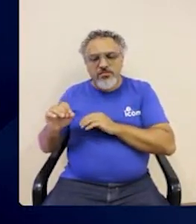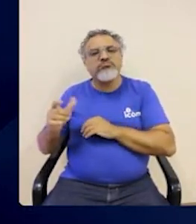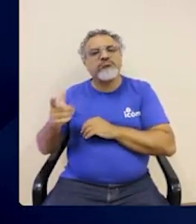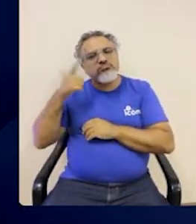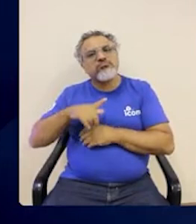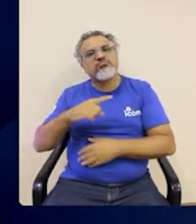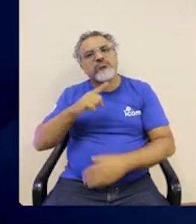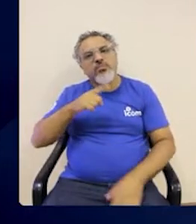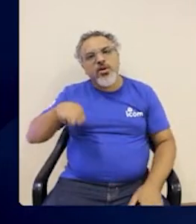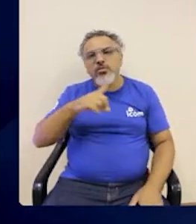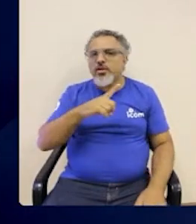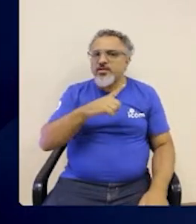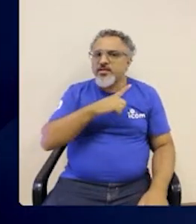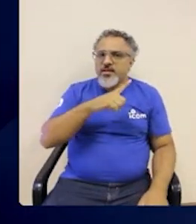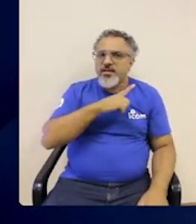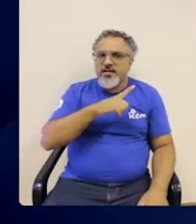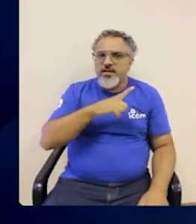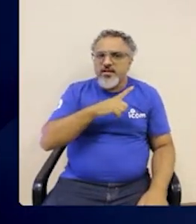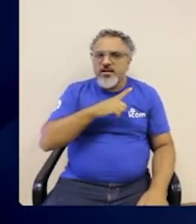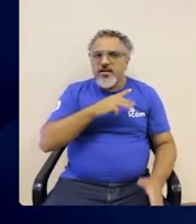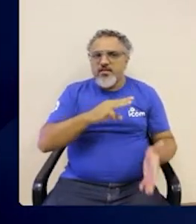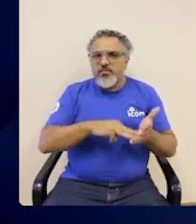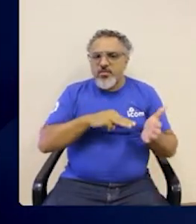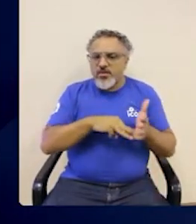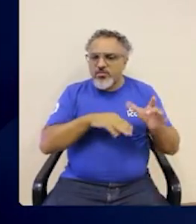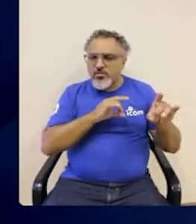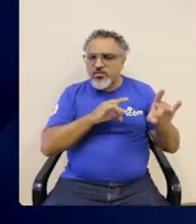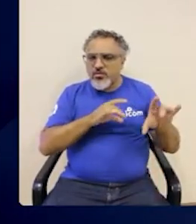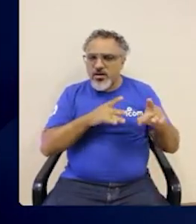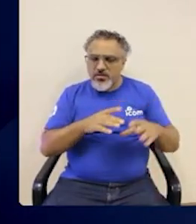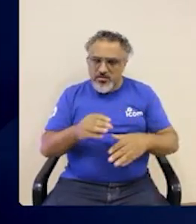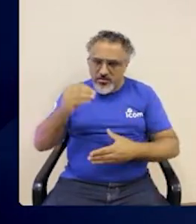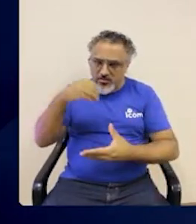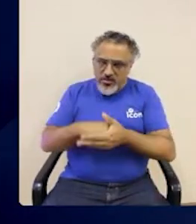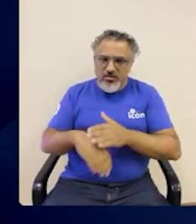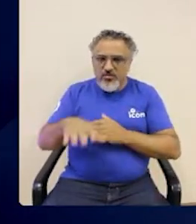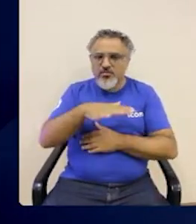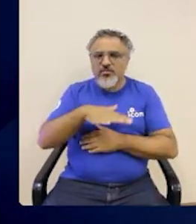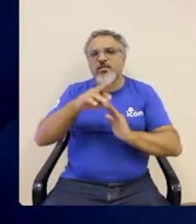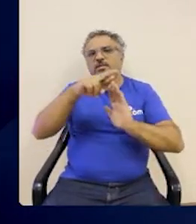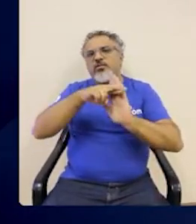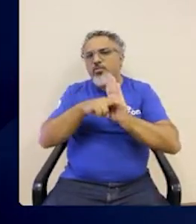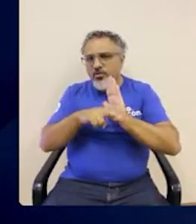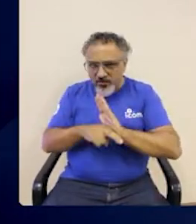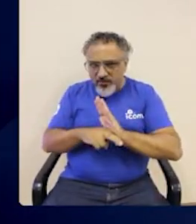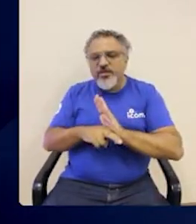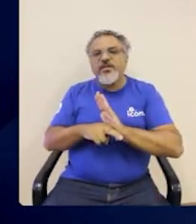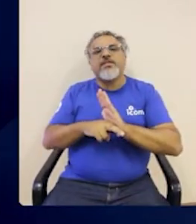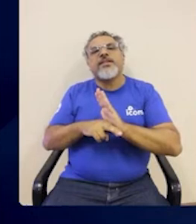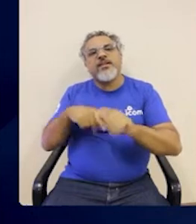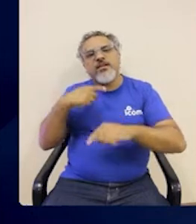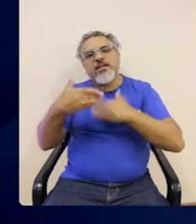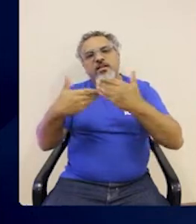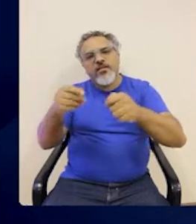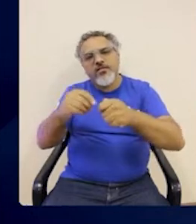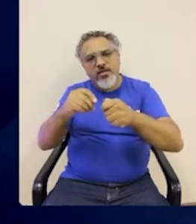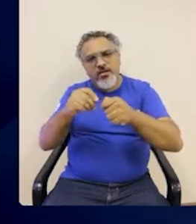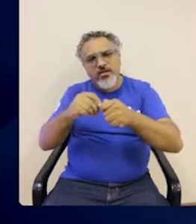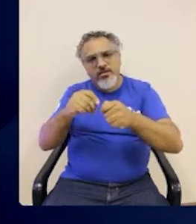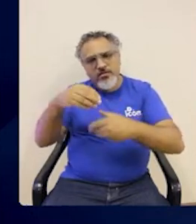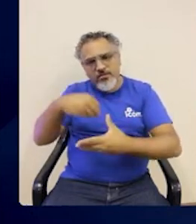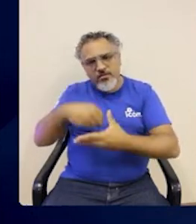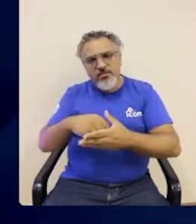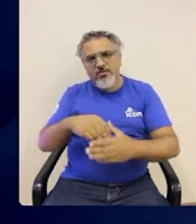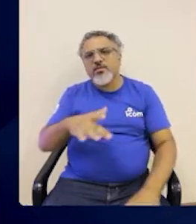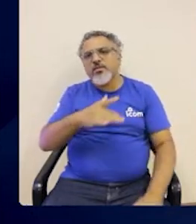justifica a gente inserir aquele método ou técnica dentro daquele rol de procedimentos e daquilo que é feito dentro do Sistema Único